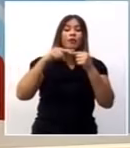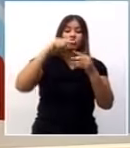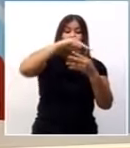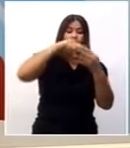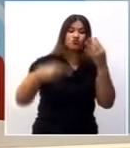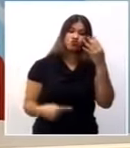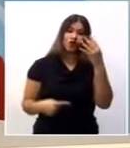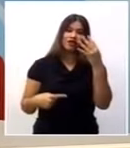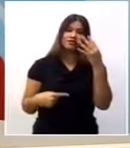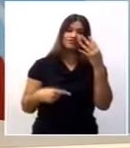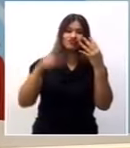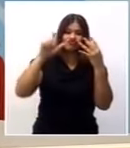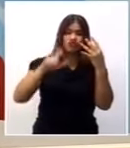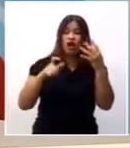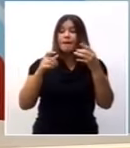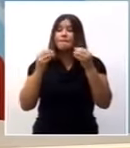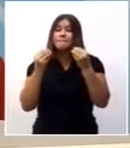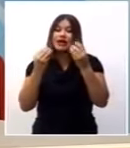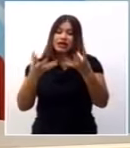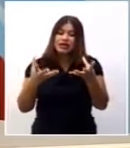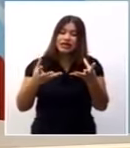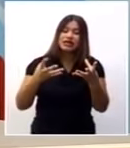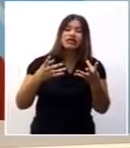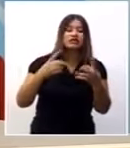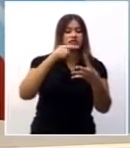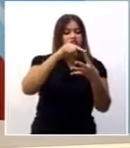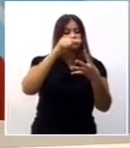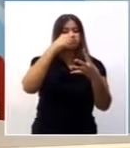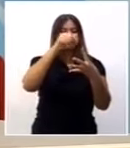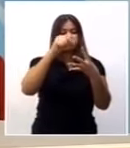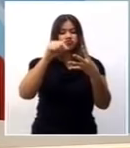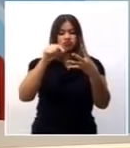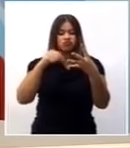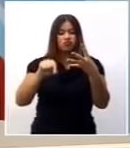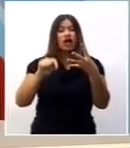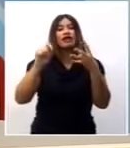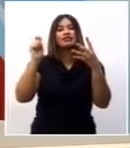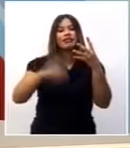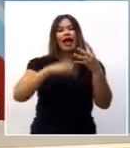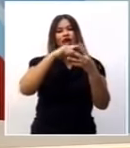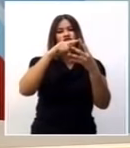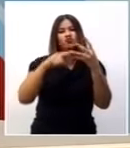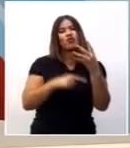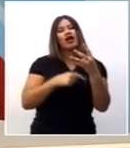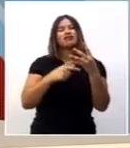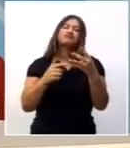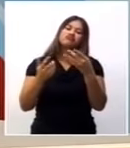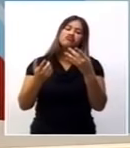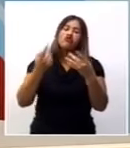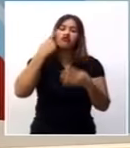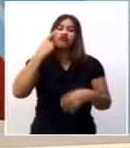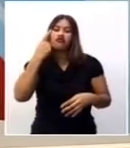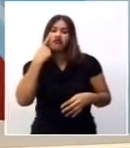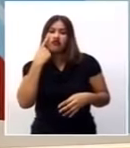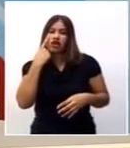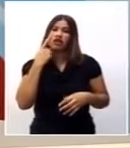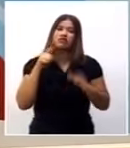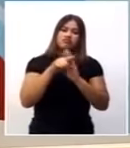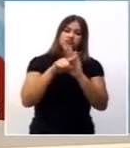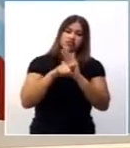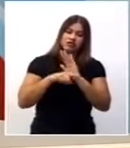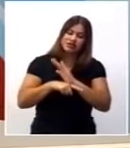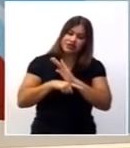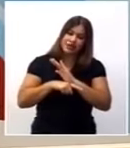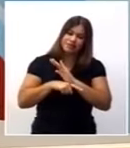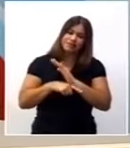um lembrete para vocês que existem todos esses tipos de fontes históricas. A gente vai trabalhar algumas aqui. Eu sei que essa matéria não